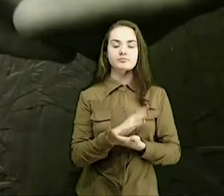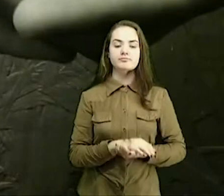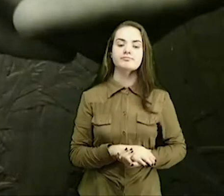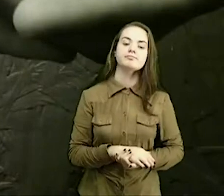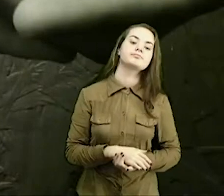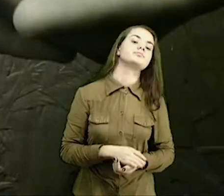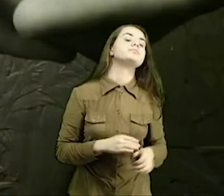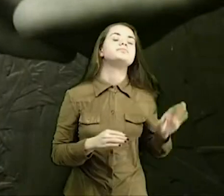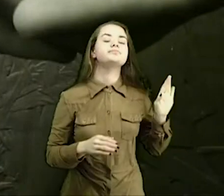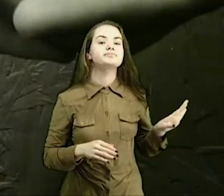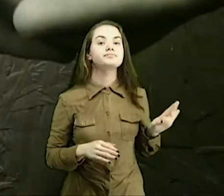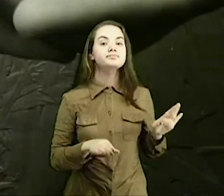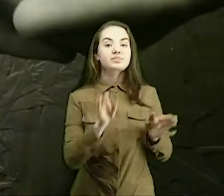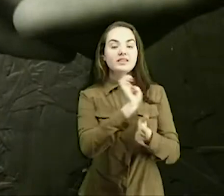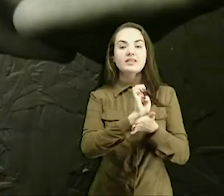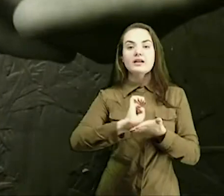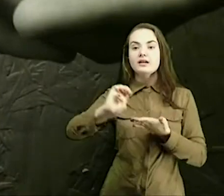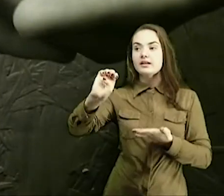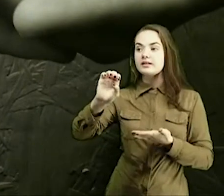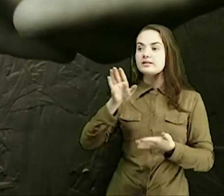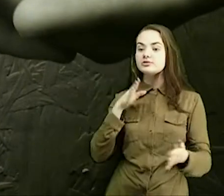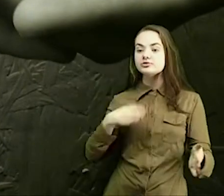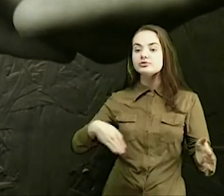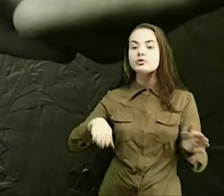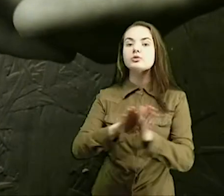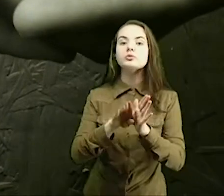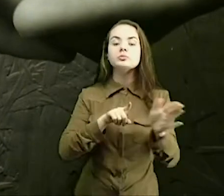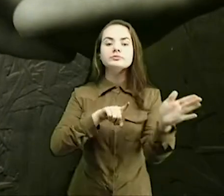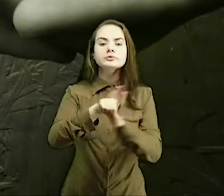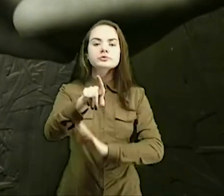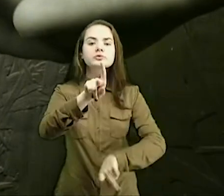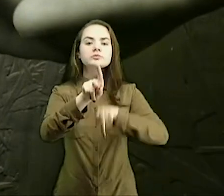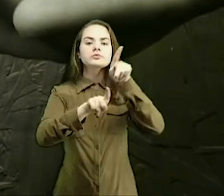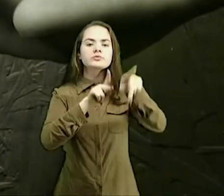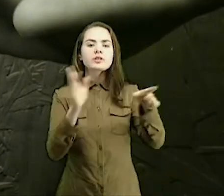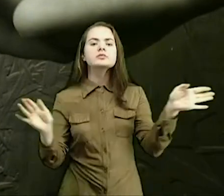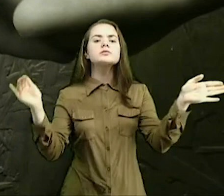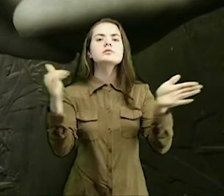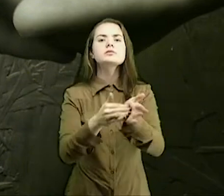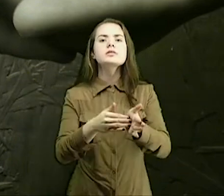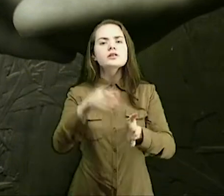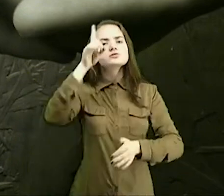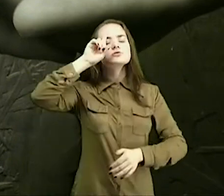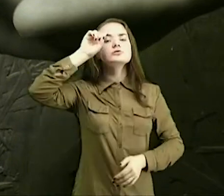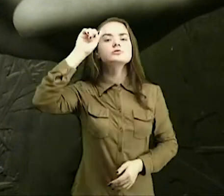e disse, até quando cocheareis entre dois pensamentos? Até quando você...